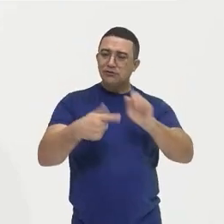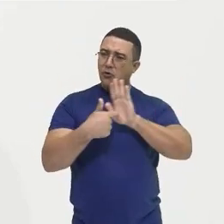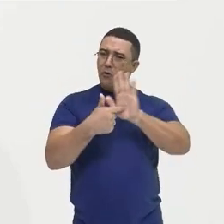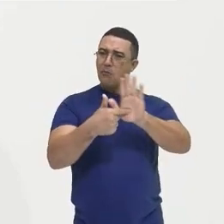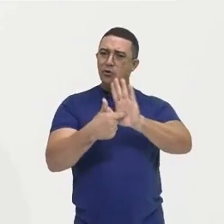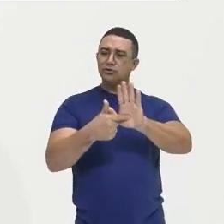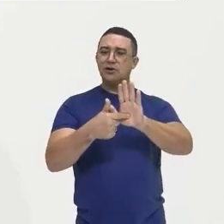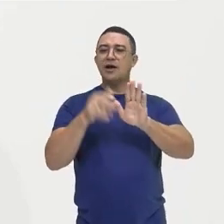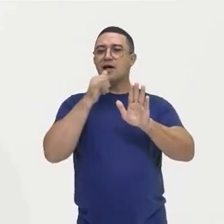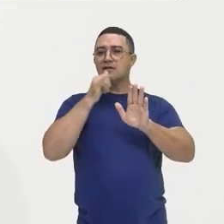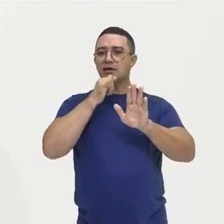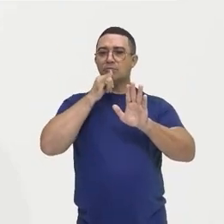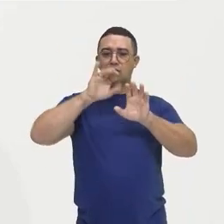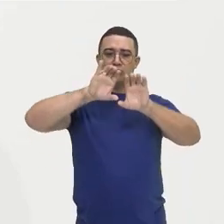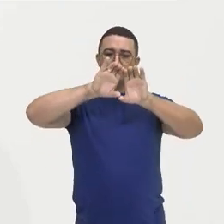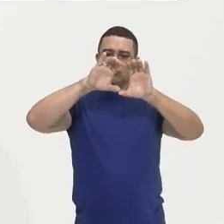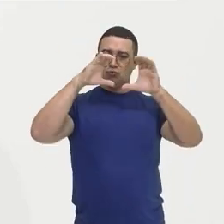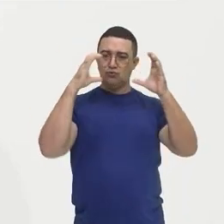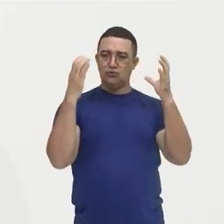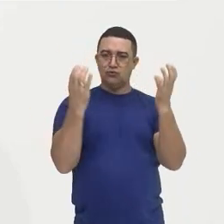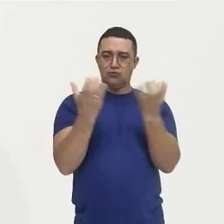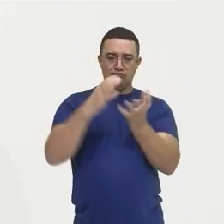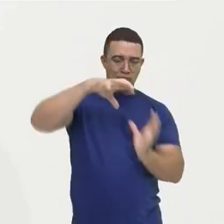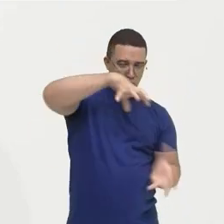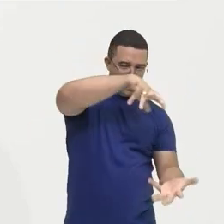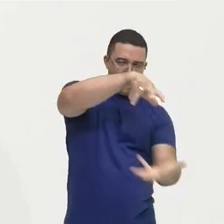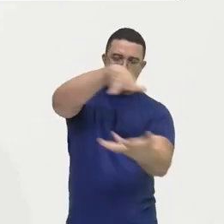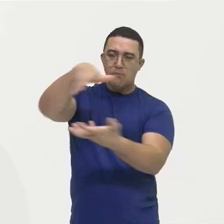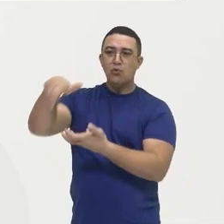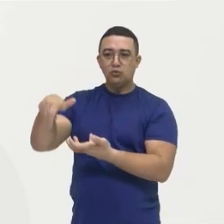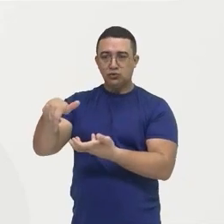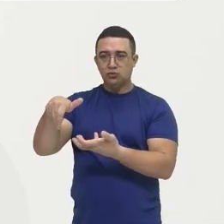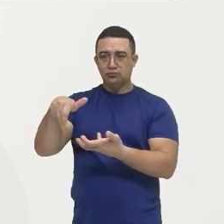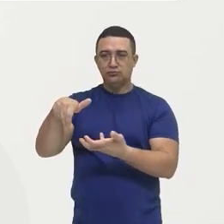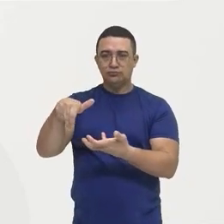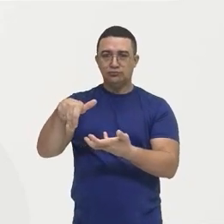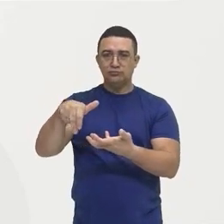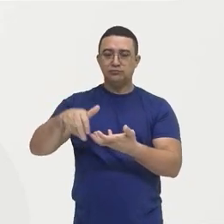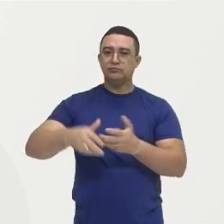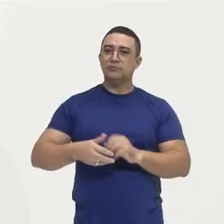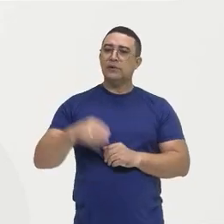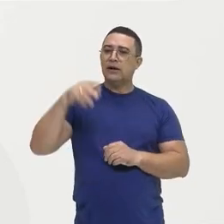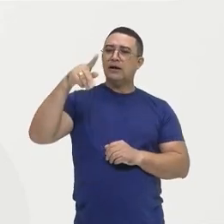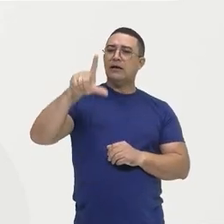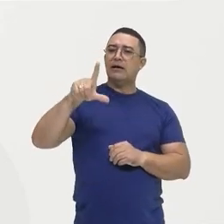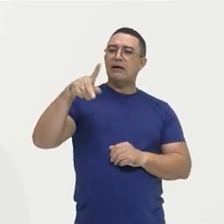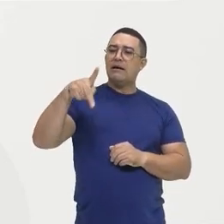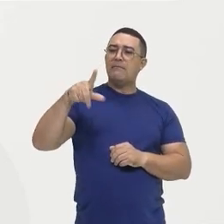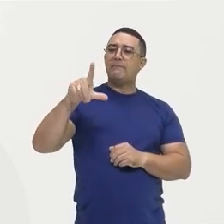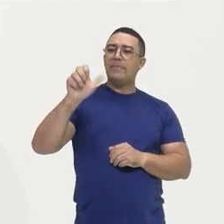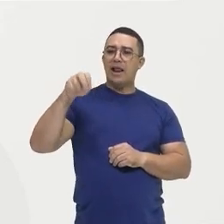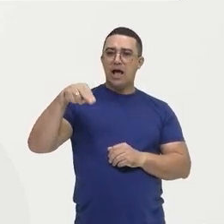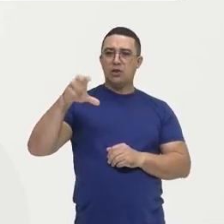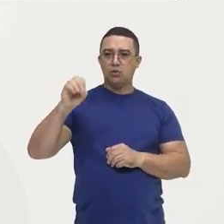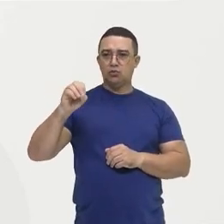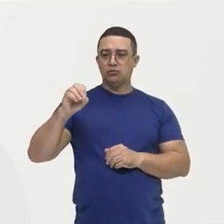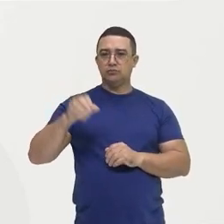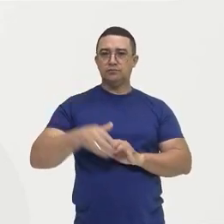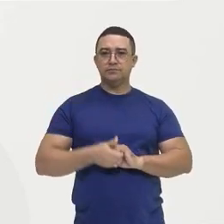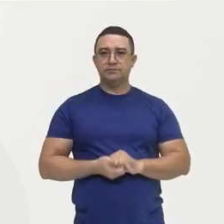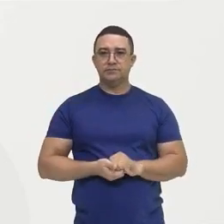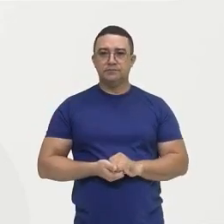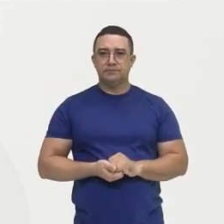superfície esférica, né, da Terra em um plano, tá bom? Em uma superfície plana. É como se você, por exemplo,